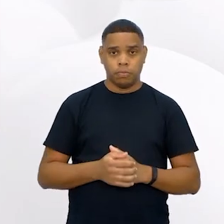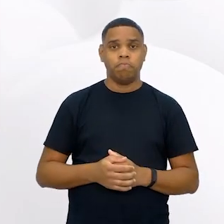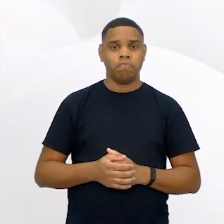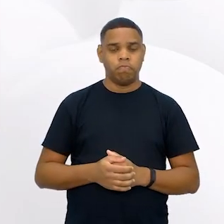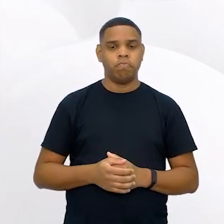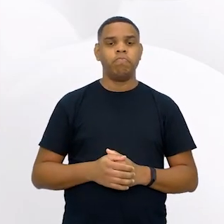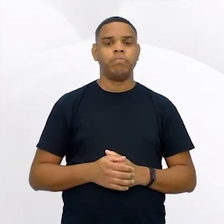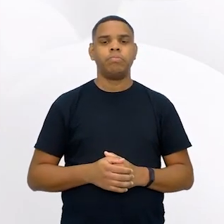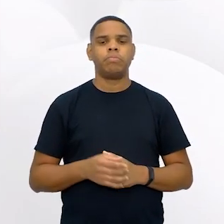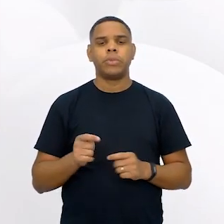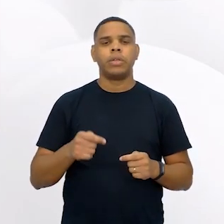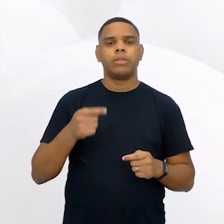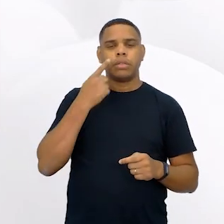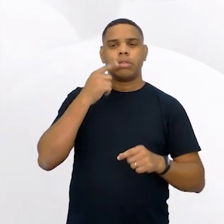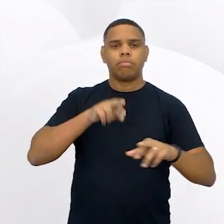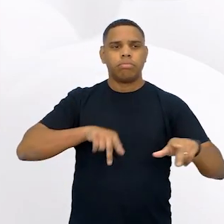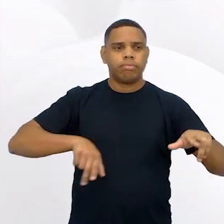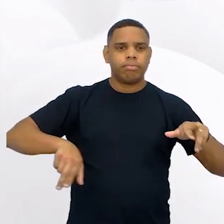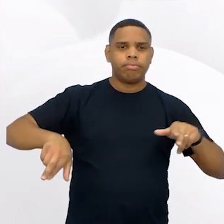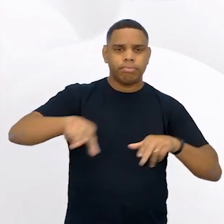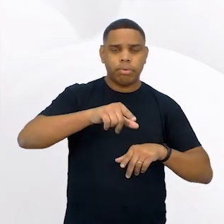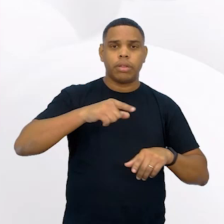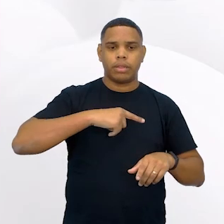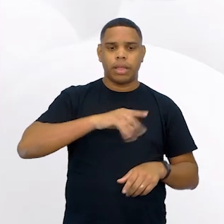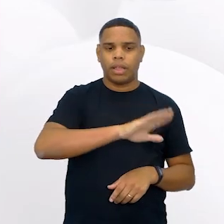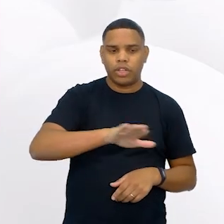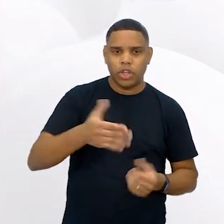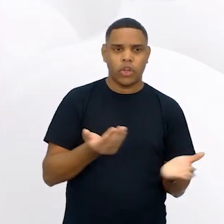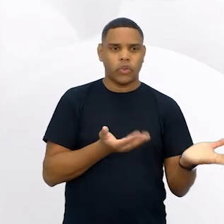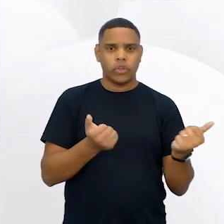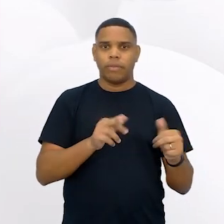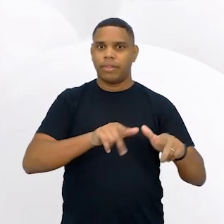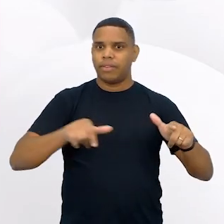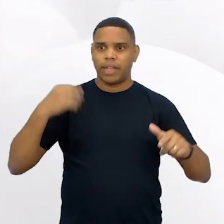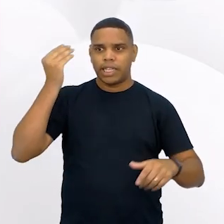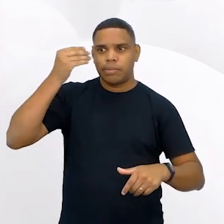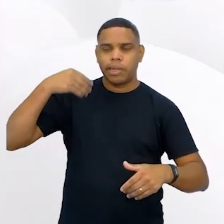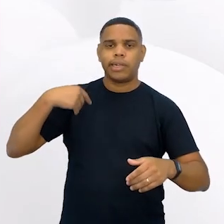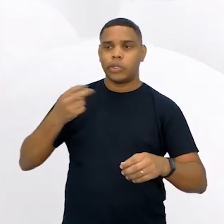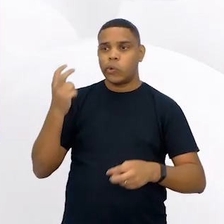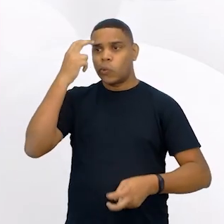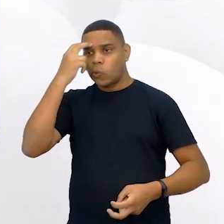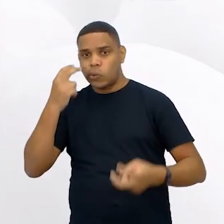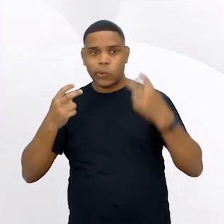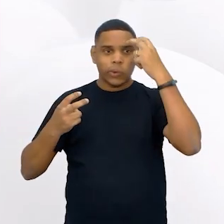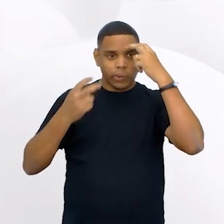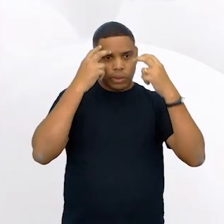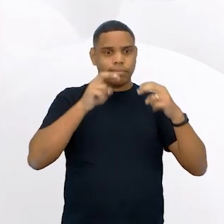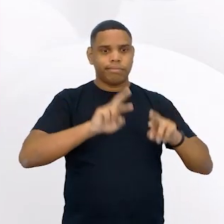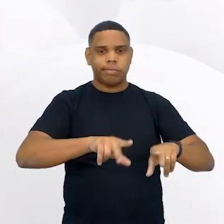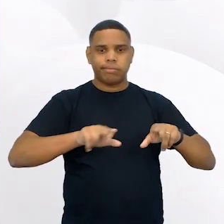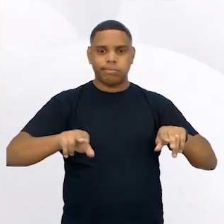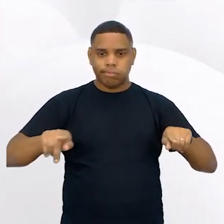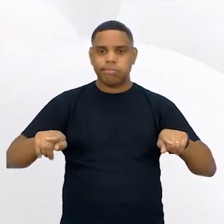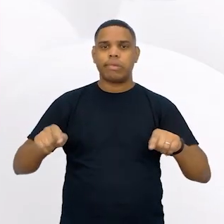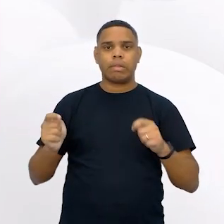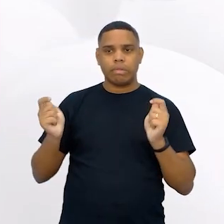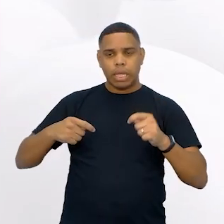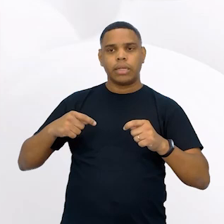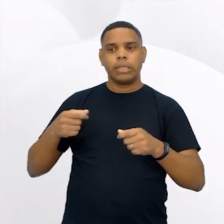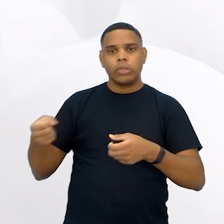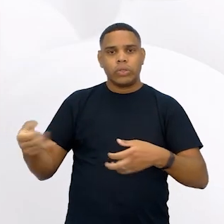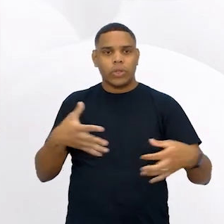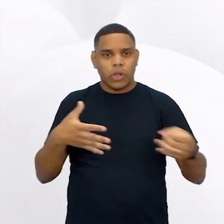Isso supõe considerar as diferentes infâncias e juventudes, as diversas culturas juvenis e seu potencial de